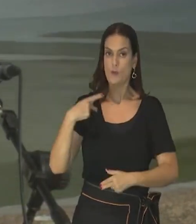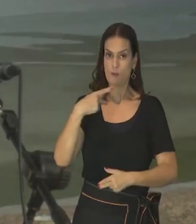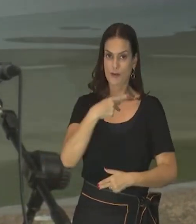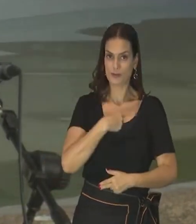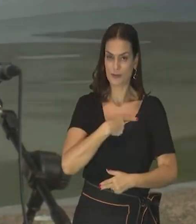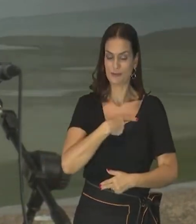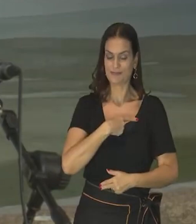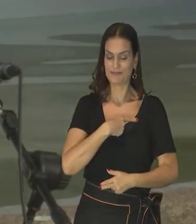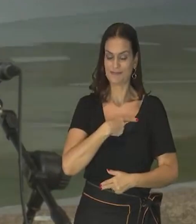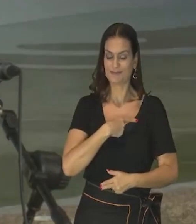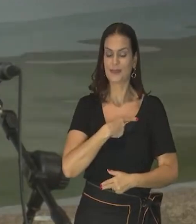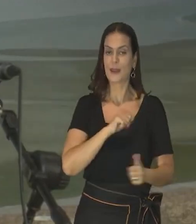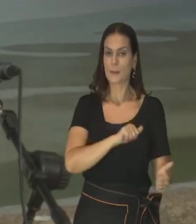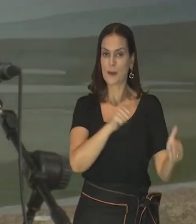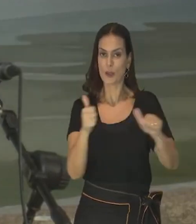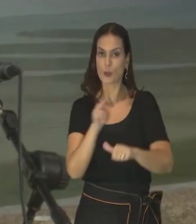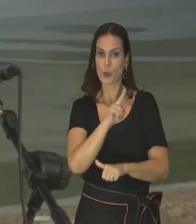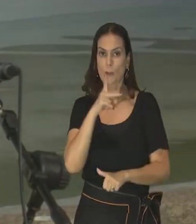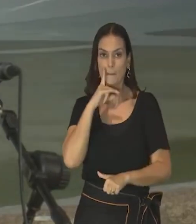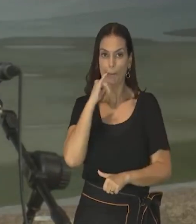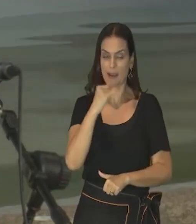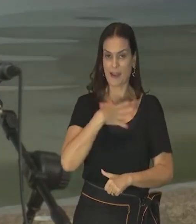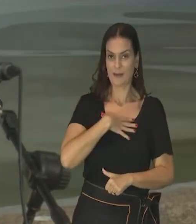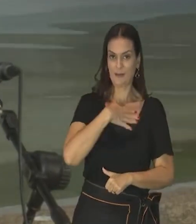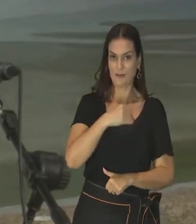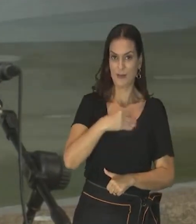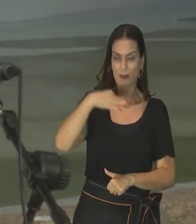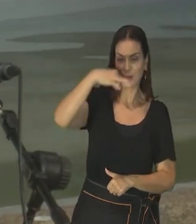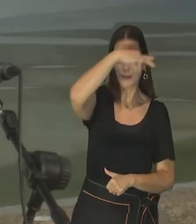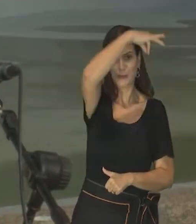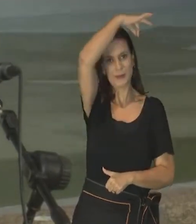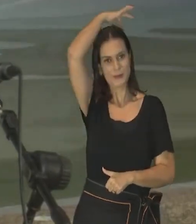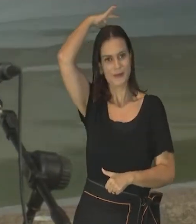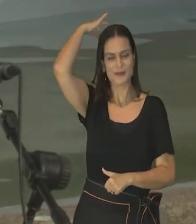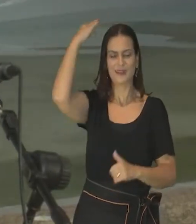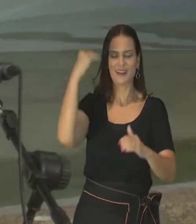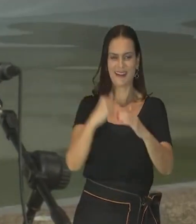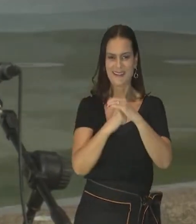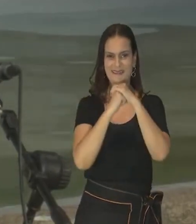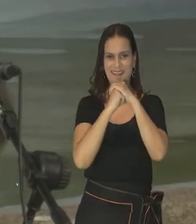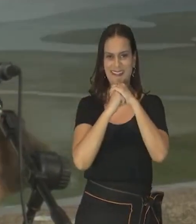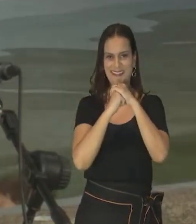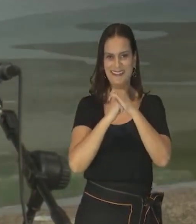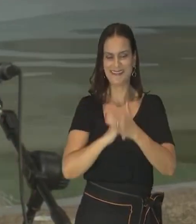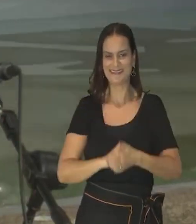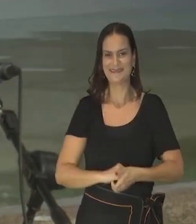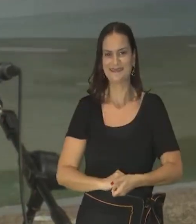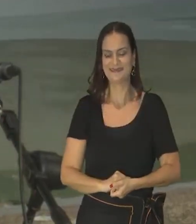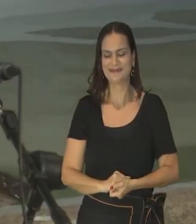Evangelho, o batizo em nome do Pai, do Filho e do Espírito Santo. Amém.